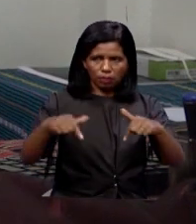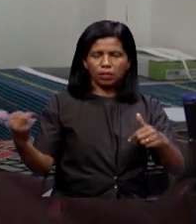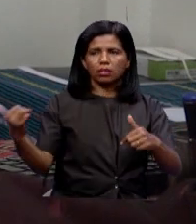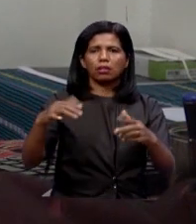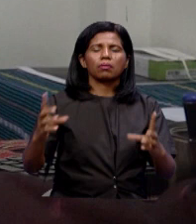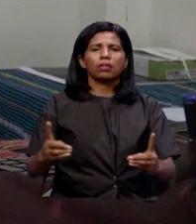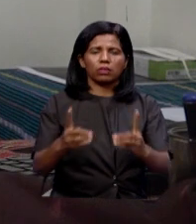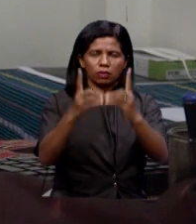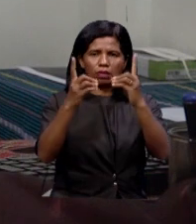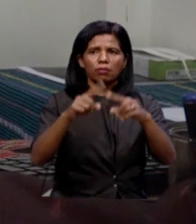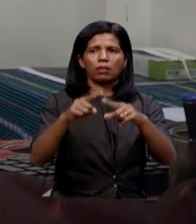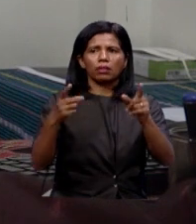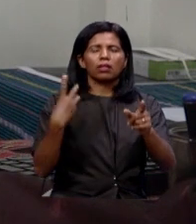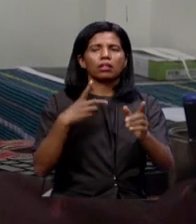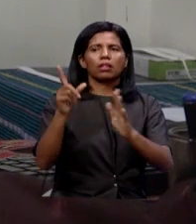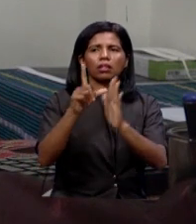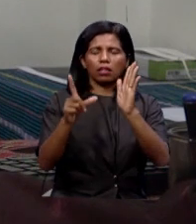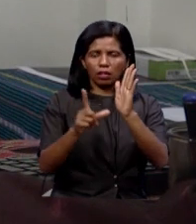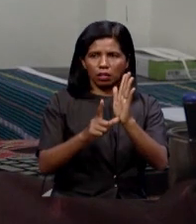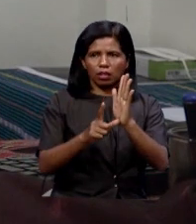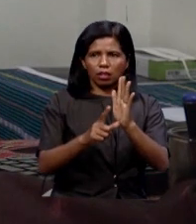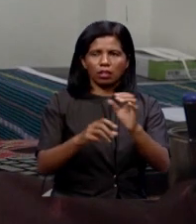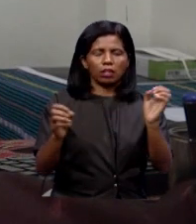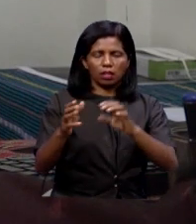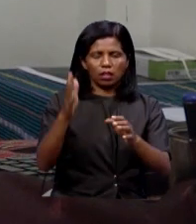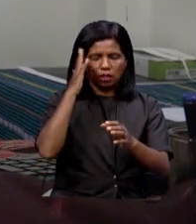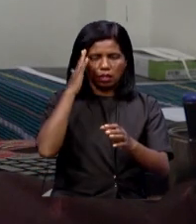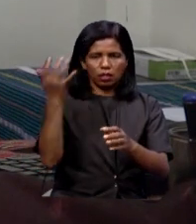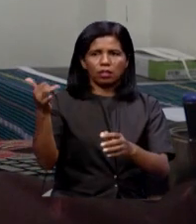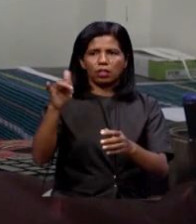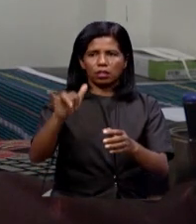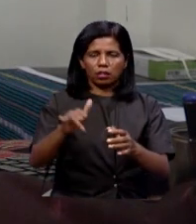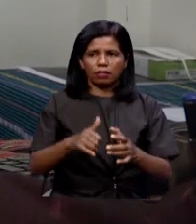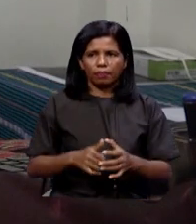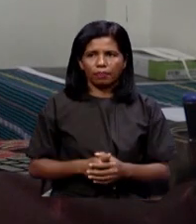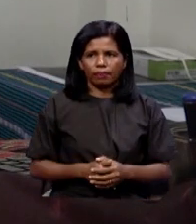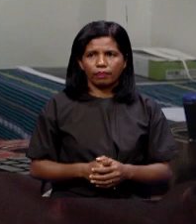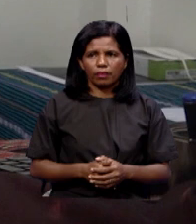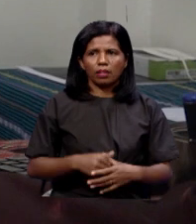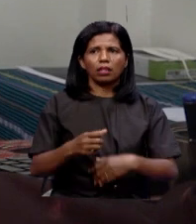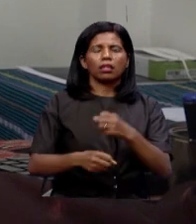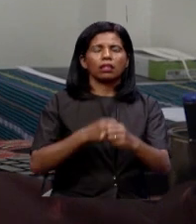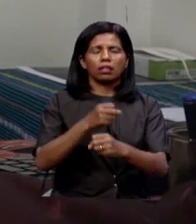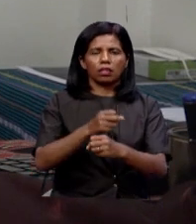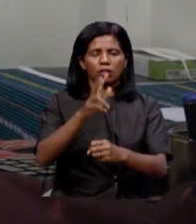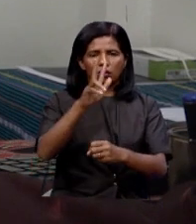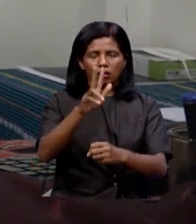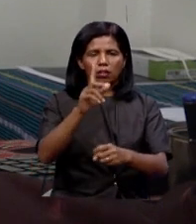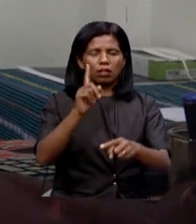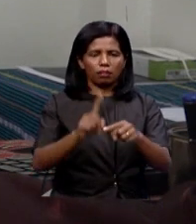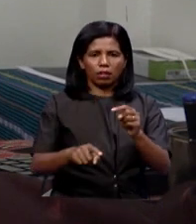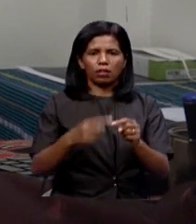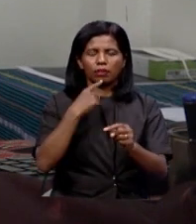se você lê lá, você vai considerar. Se você tiver um tolo, você vai